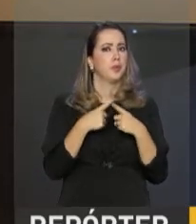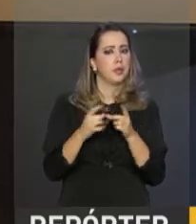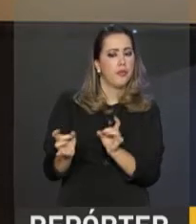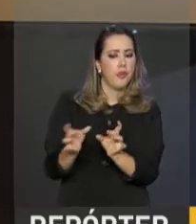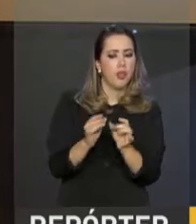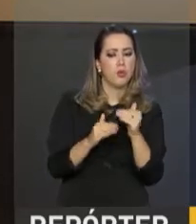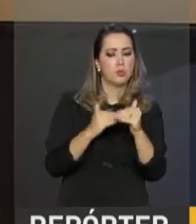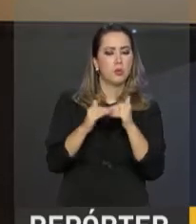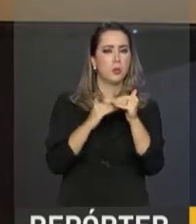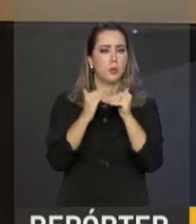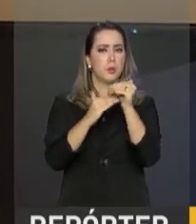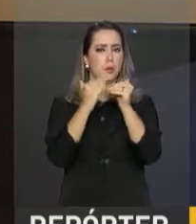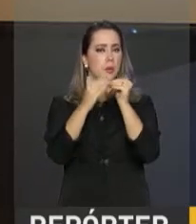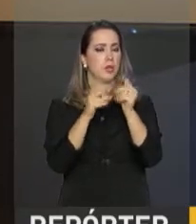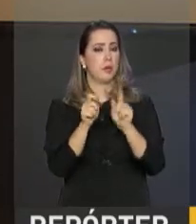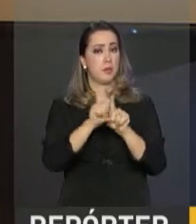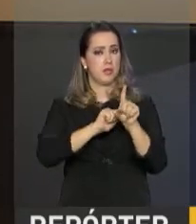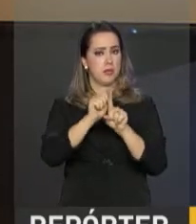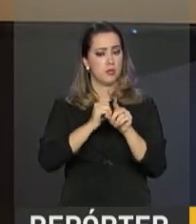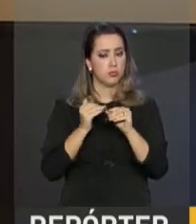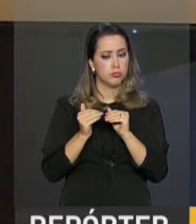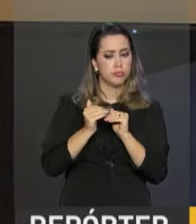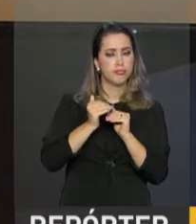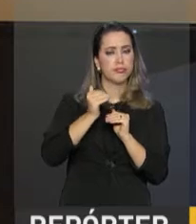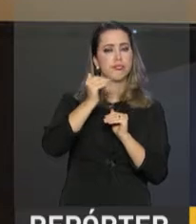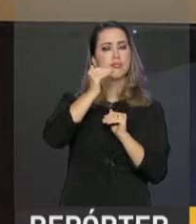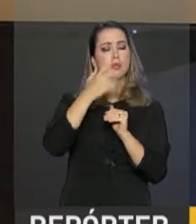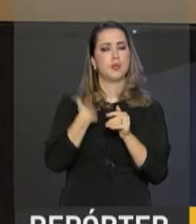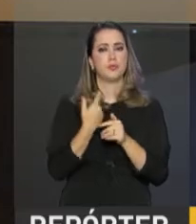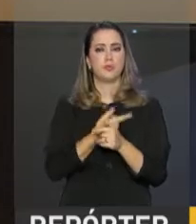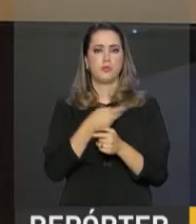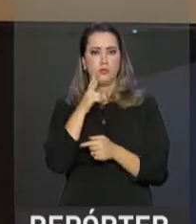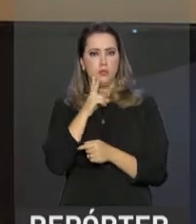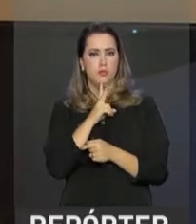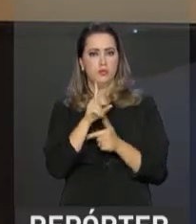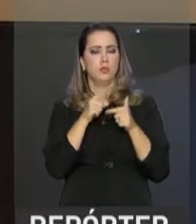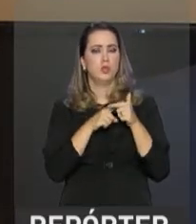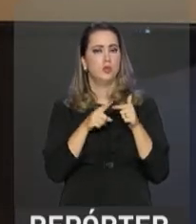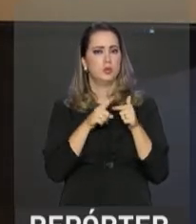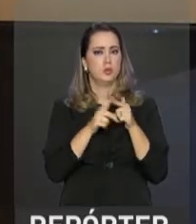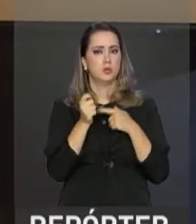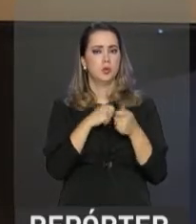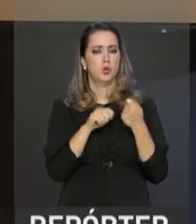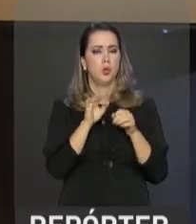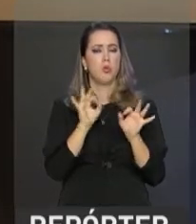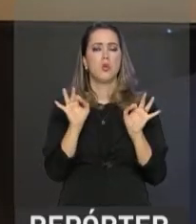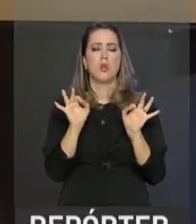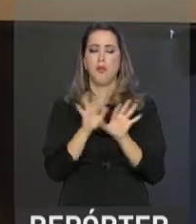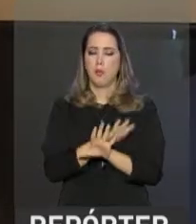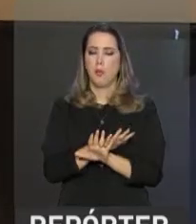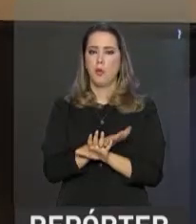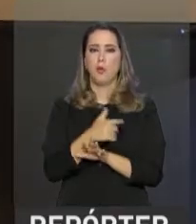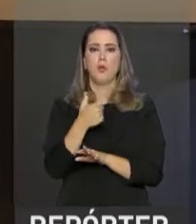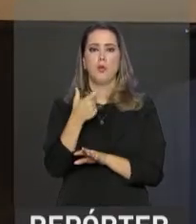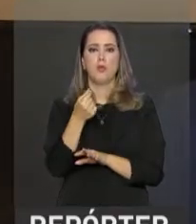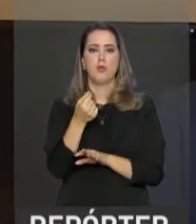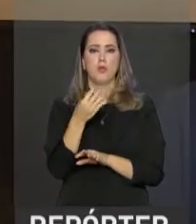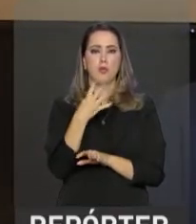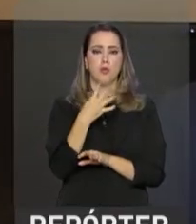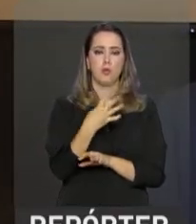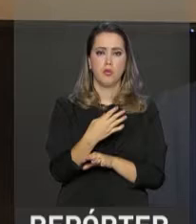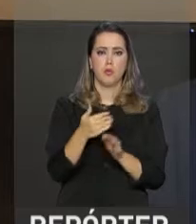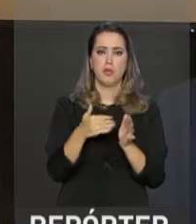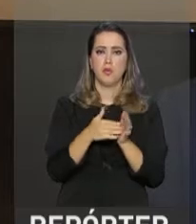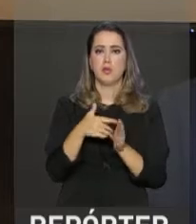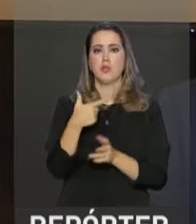nos últimos meses a gente pode dizer que o cenário mais crítico da crise para o setor ficou para trás 2014 2000